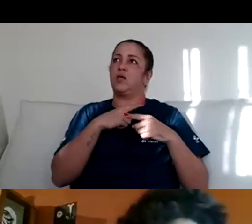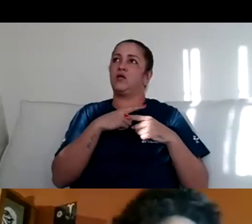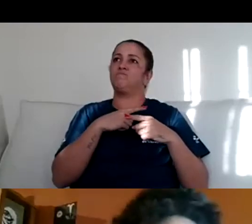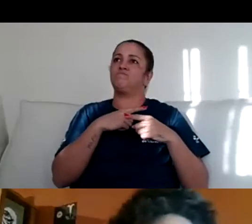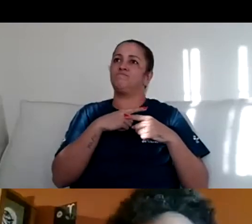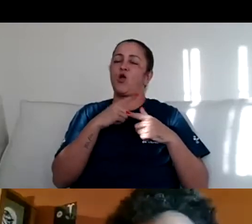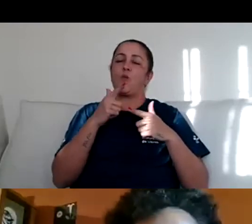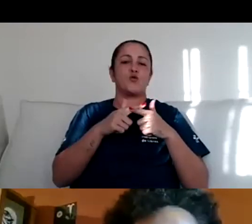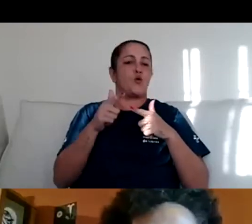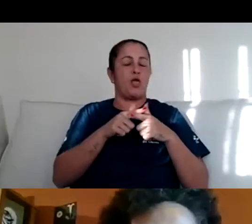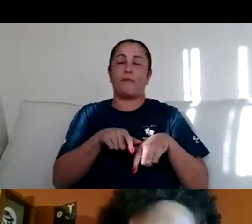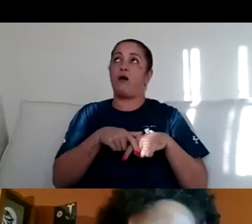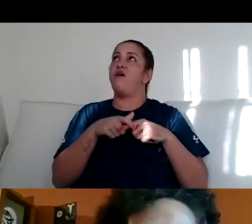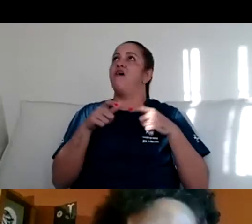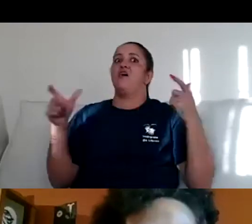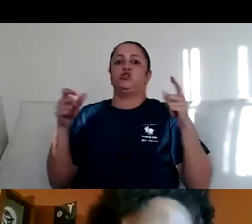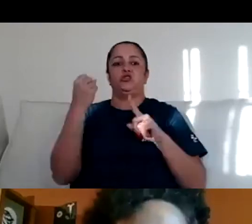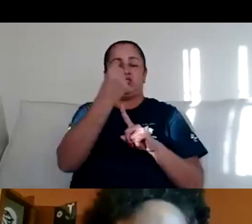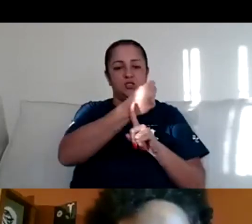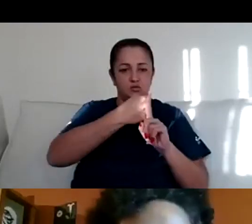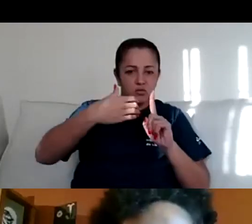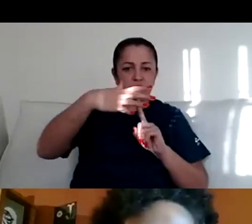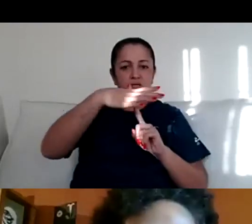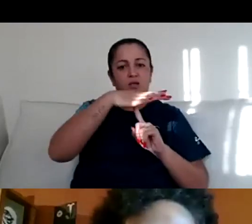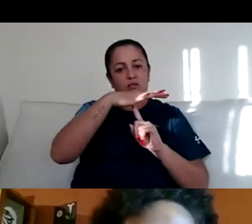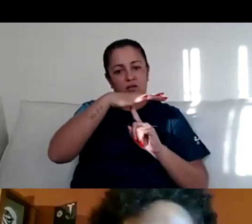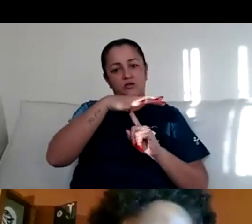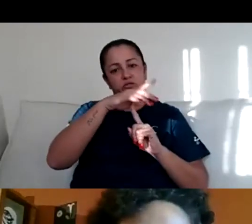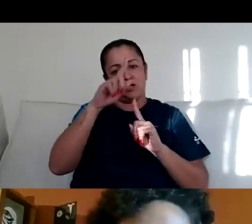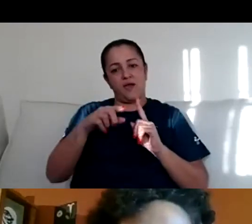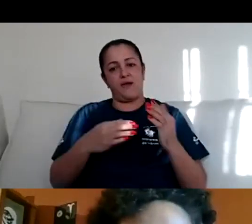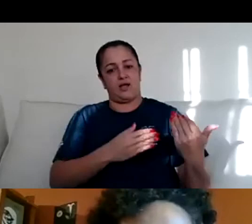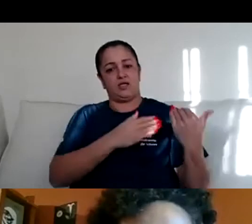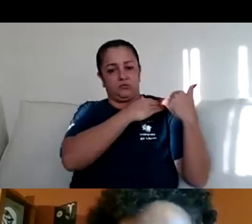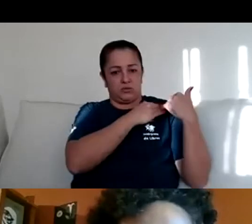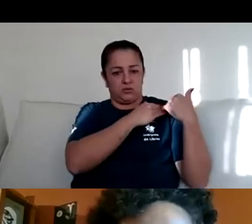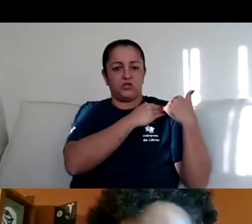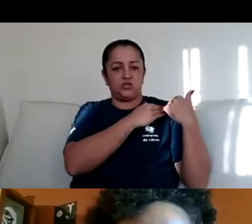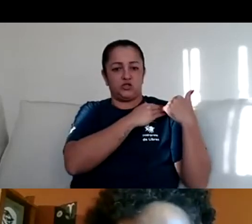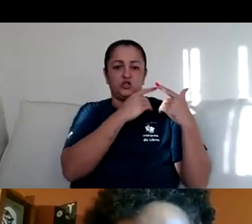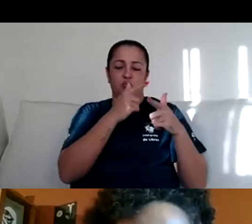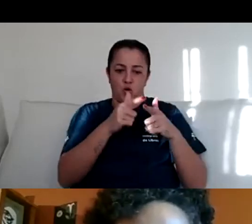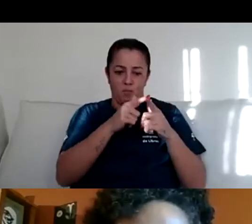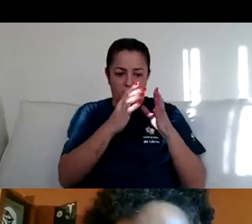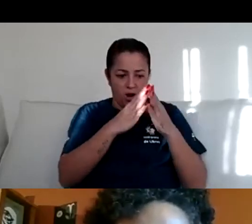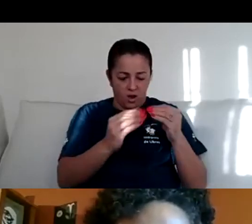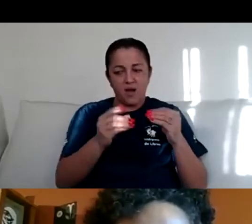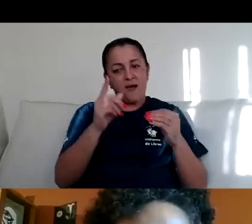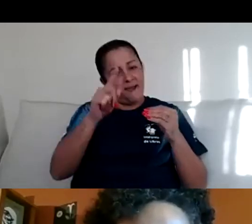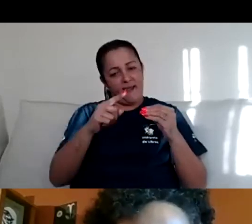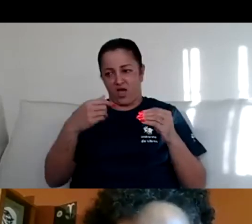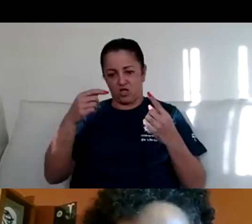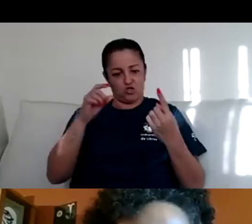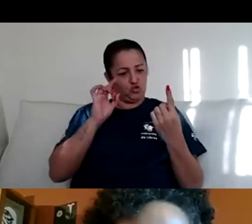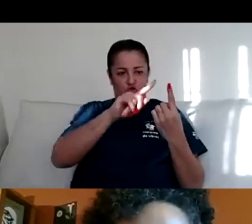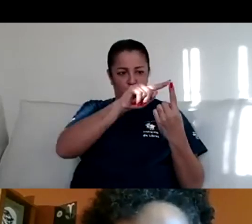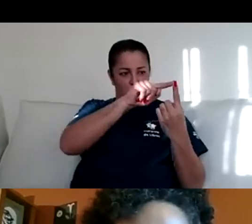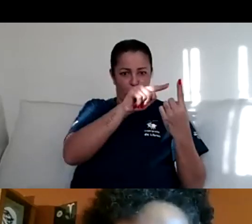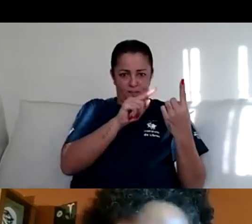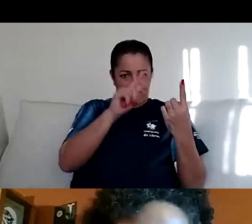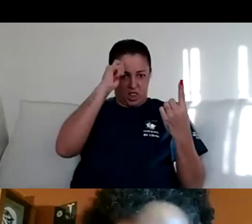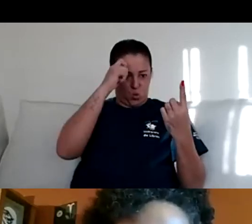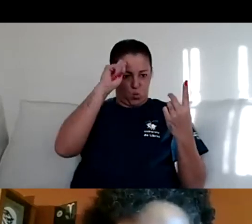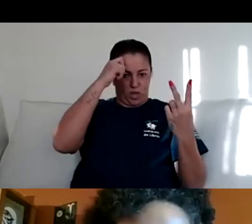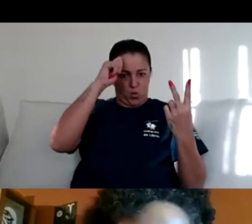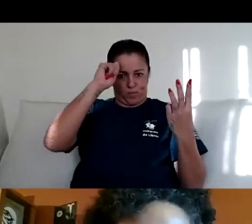sociedade e a responsabilidade de resolver esse problema é de todo mundo, né? Não são só das pessoas negras, né?